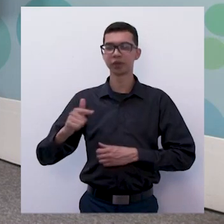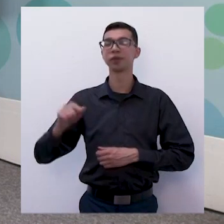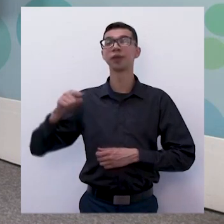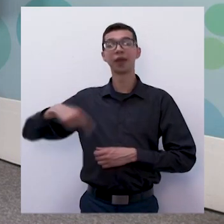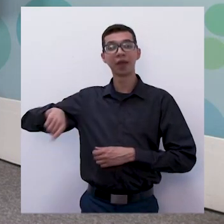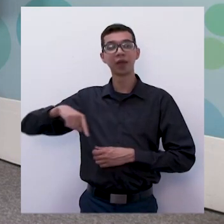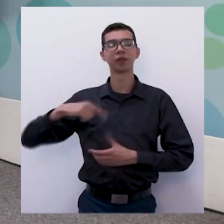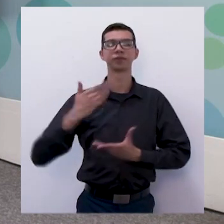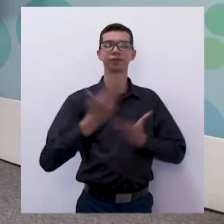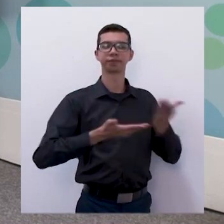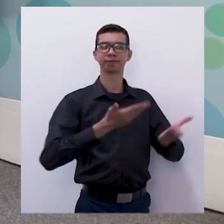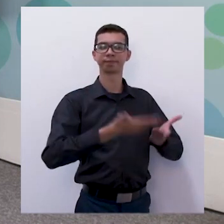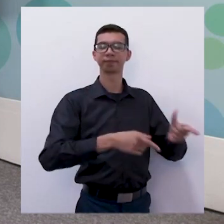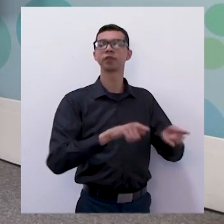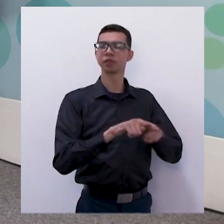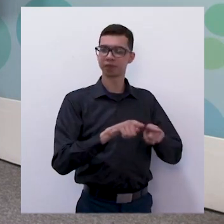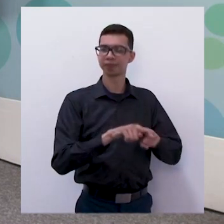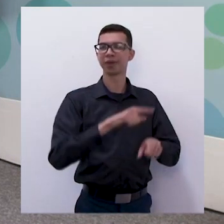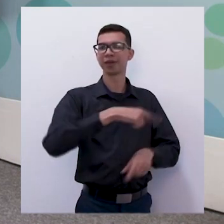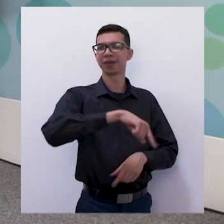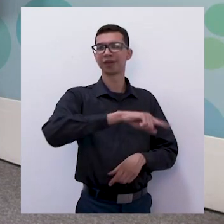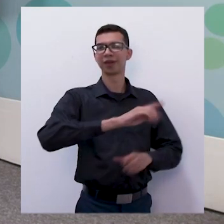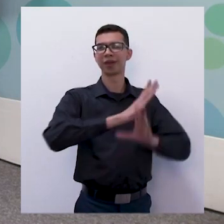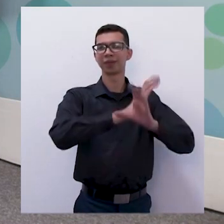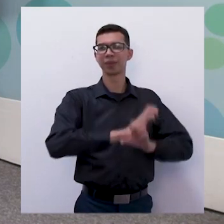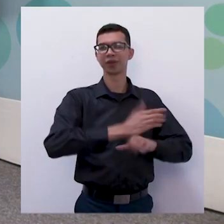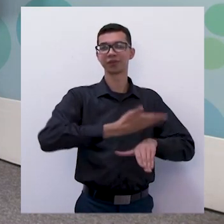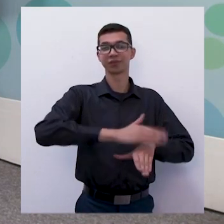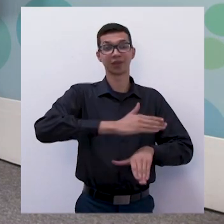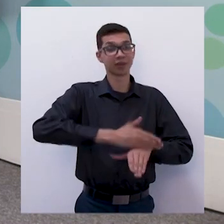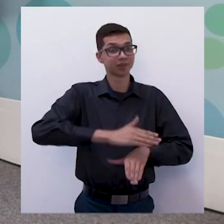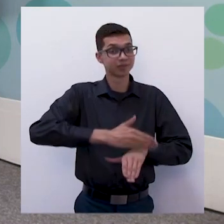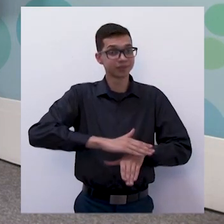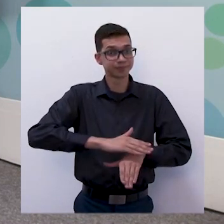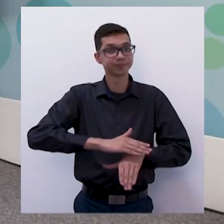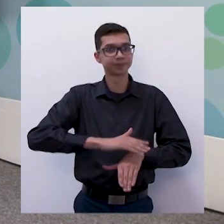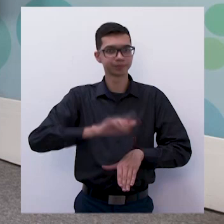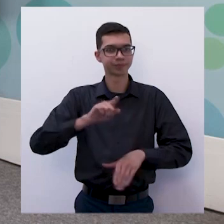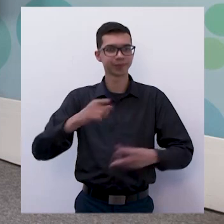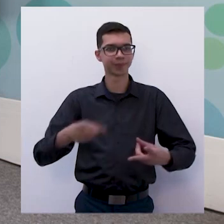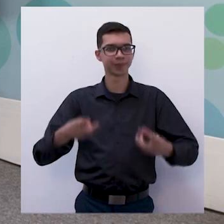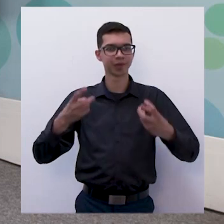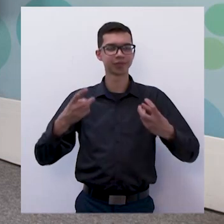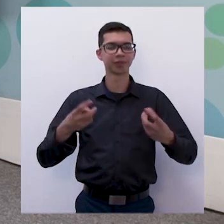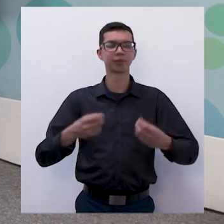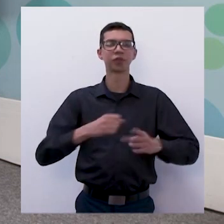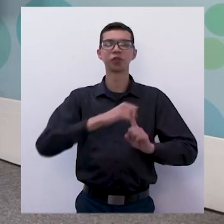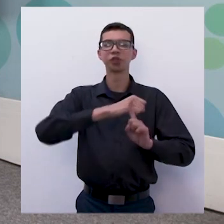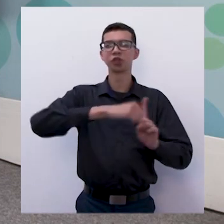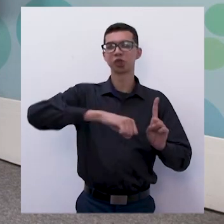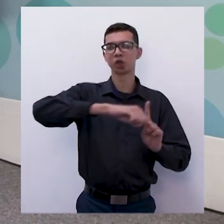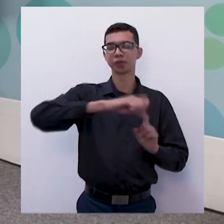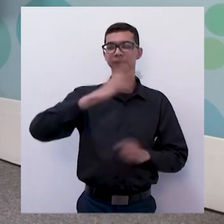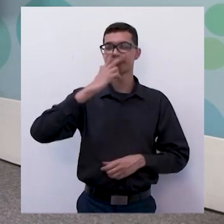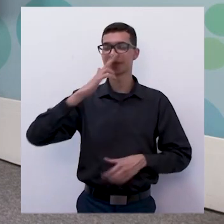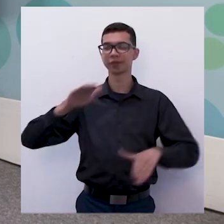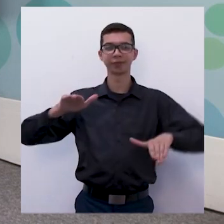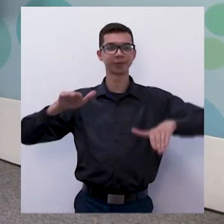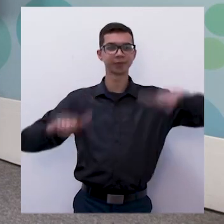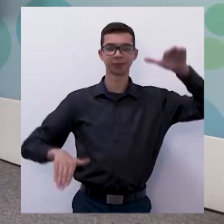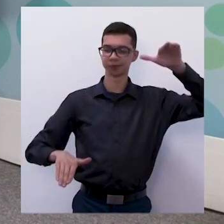treinamento dos espartanos. Então, vocês vejam que essa questão do abismo social que existia em Esparta